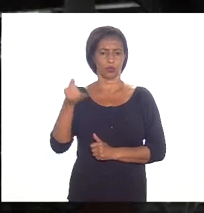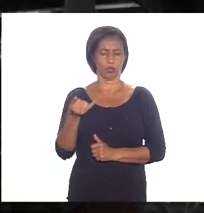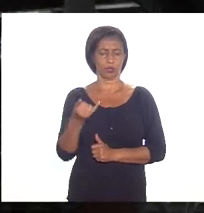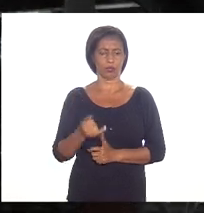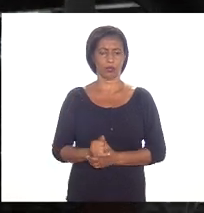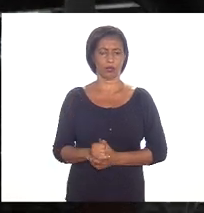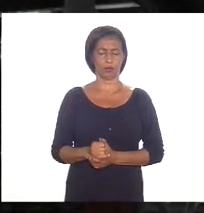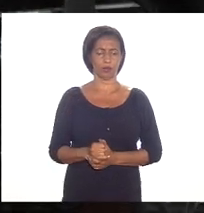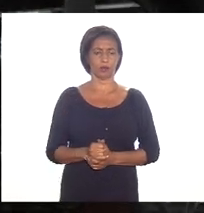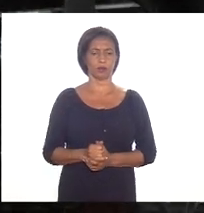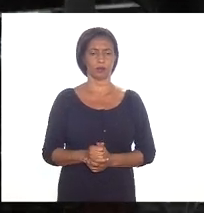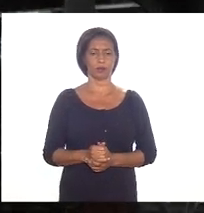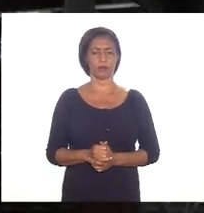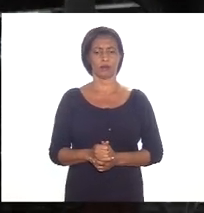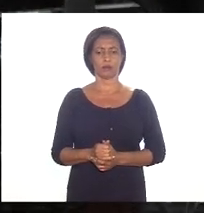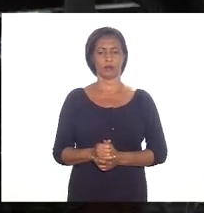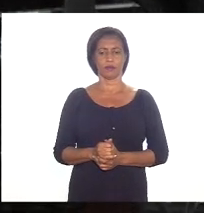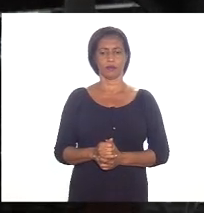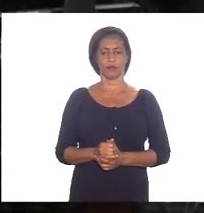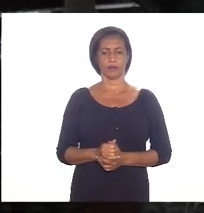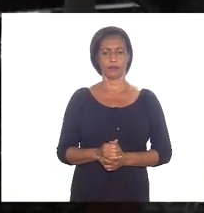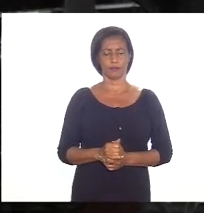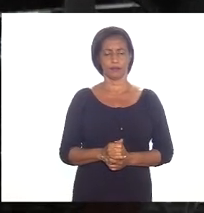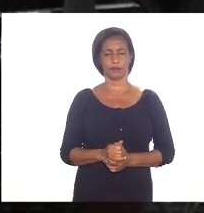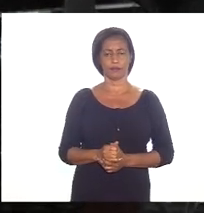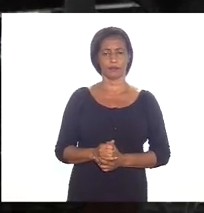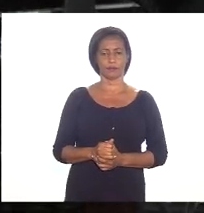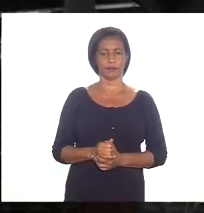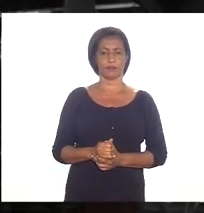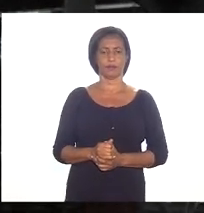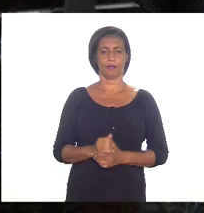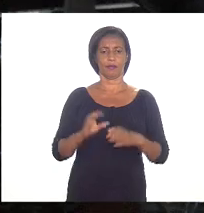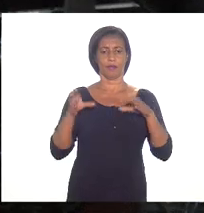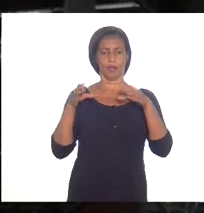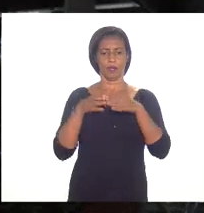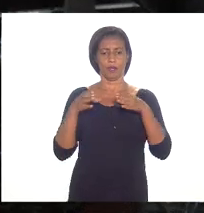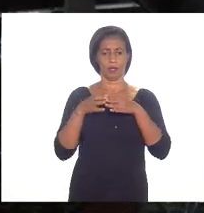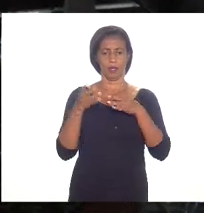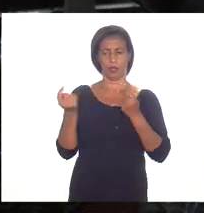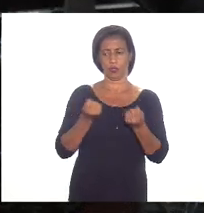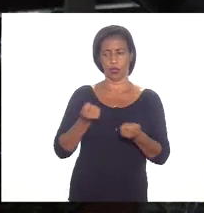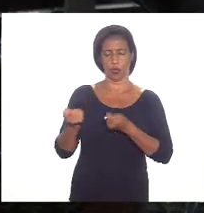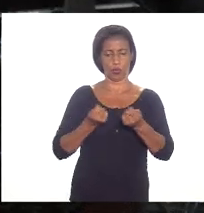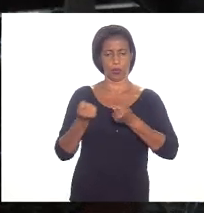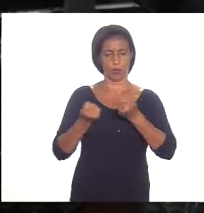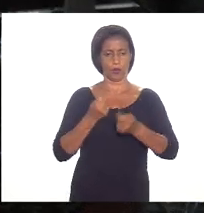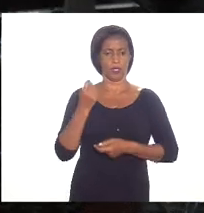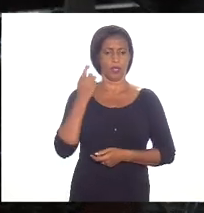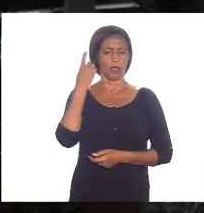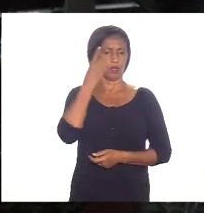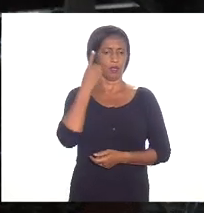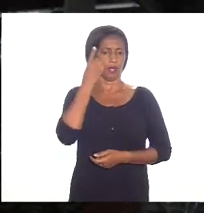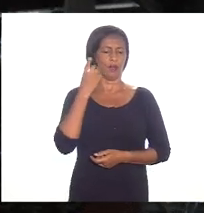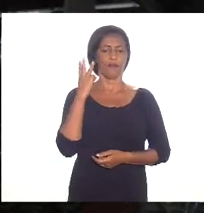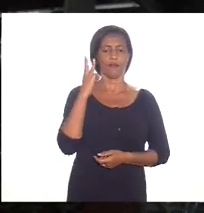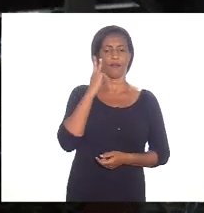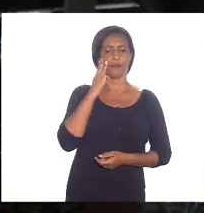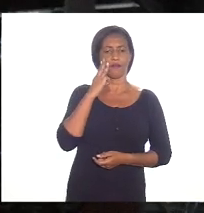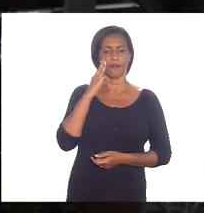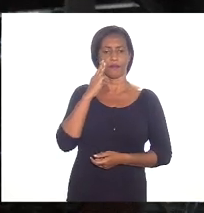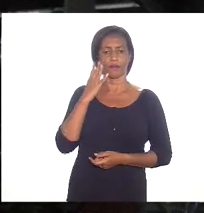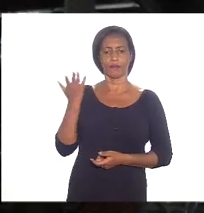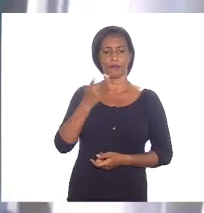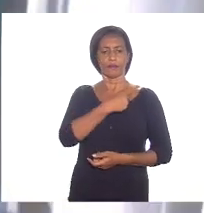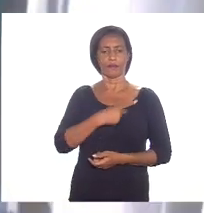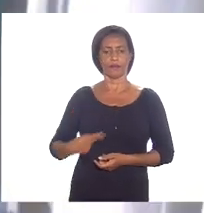Tenente, vice-presidente da Comissão de Defesa Civil. Pela Comissão de Economia, deputado Valdec Carneiro. Senhor